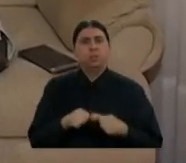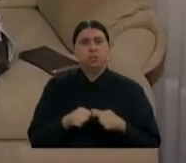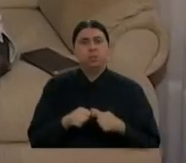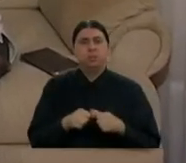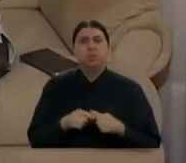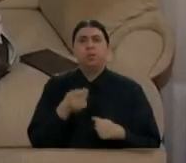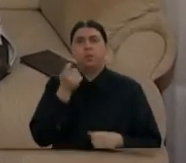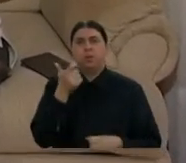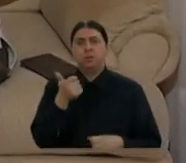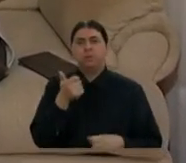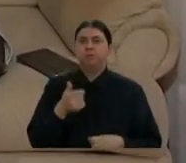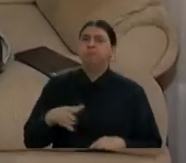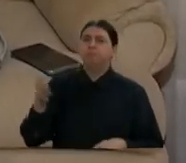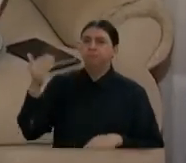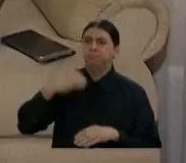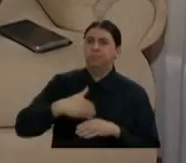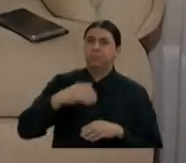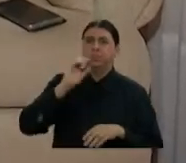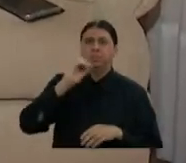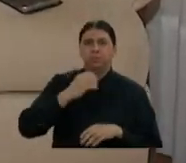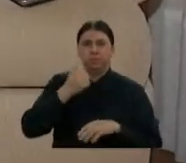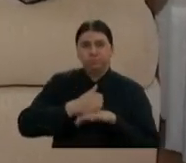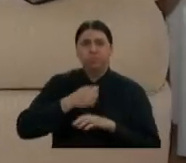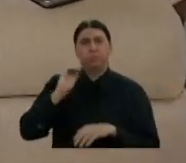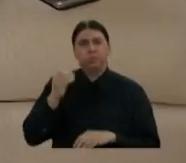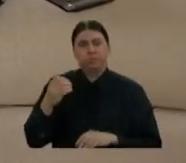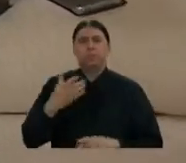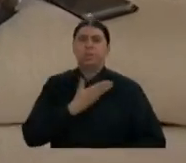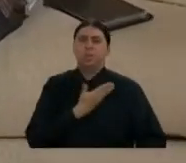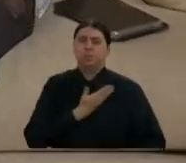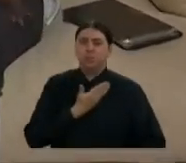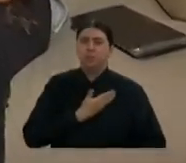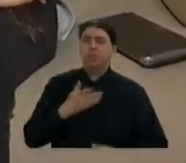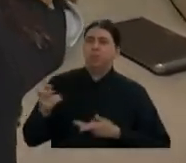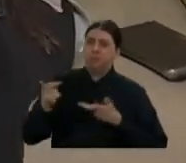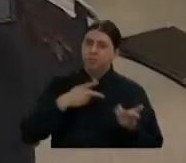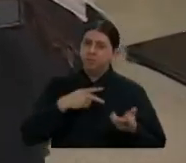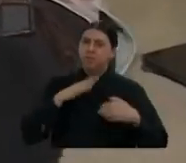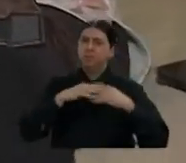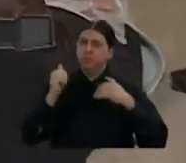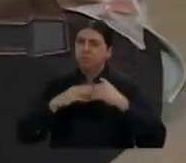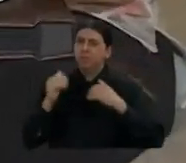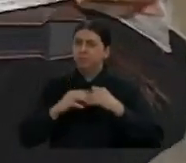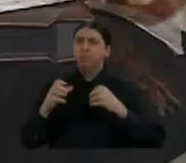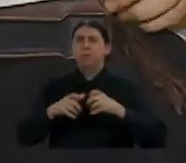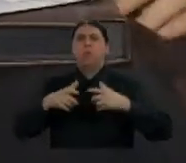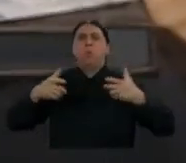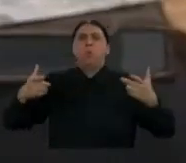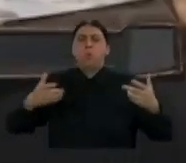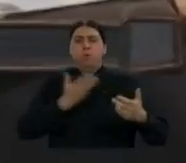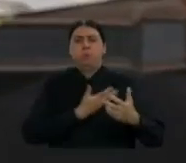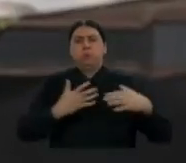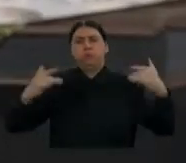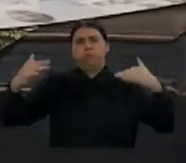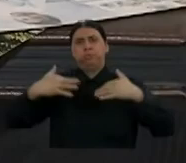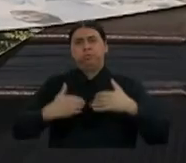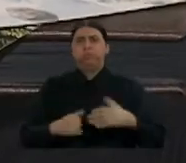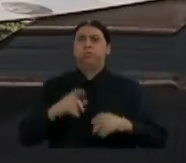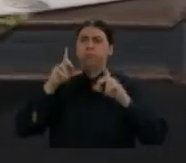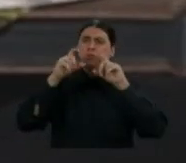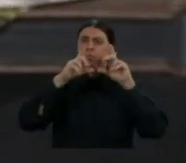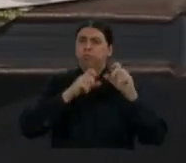muricy a gente tem até hoje as mensagens dos amigos dando as boas vindas à e colocando mandar fotos junto e